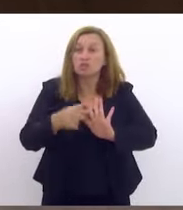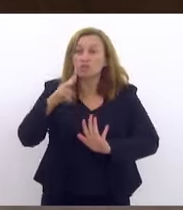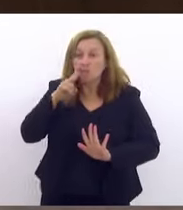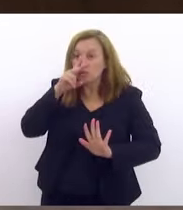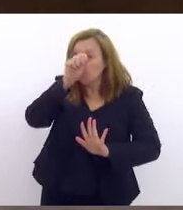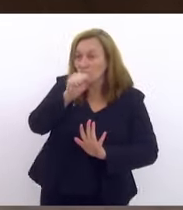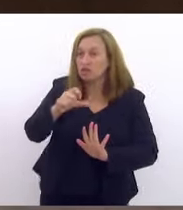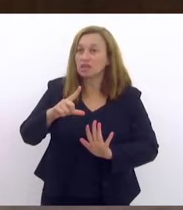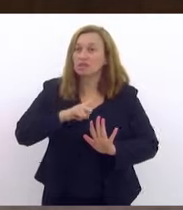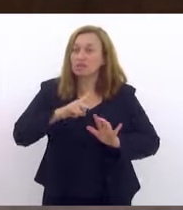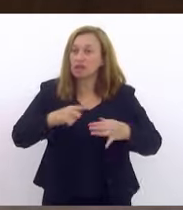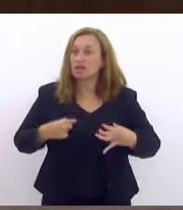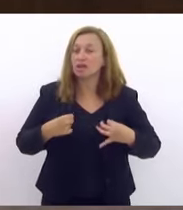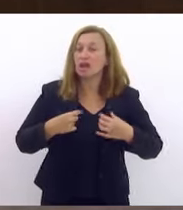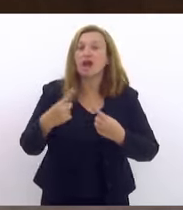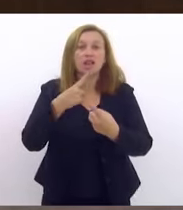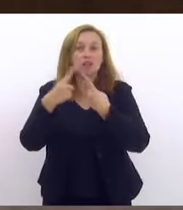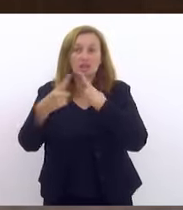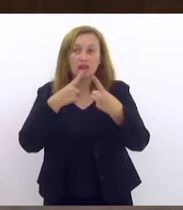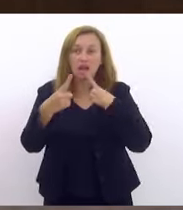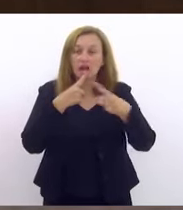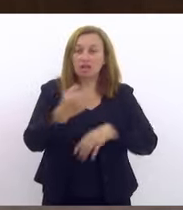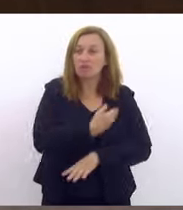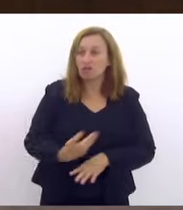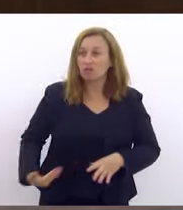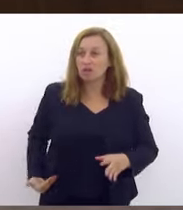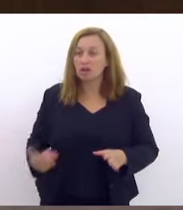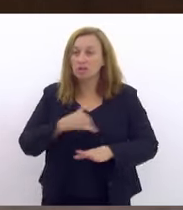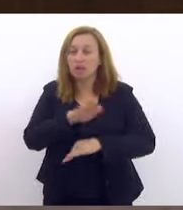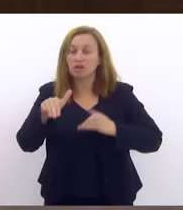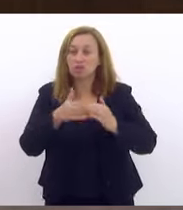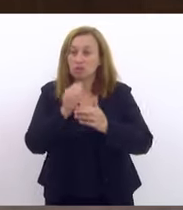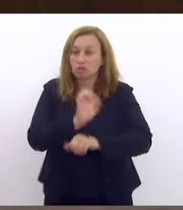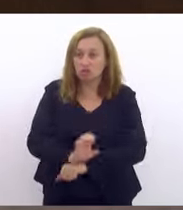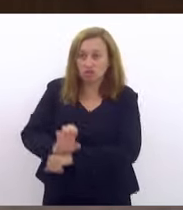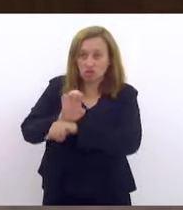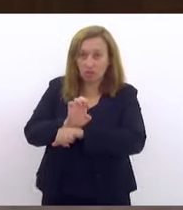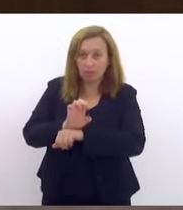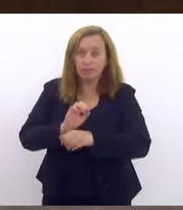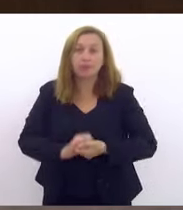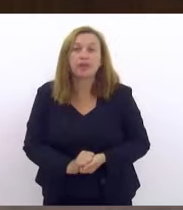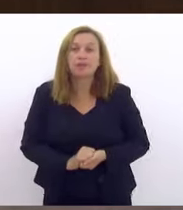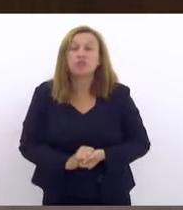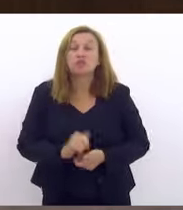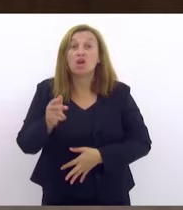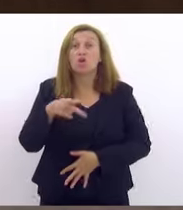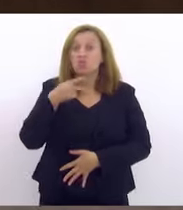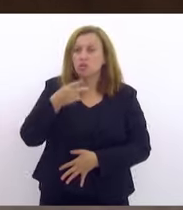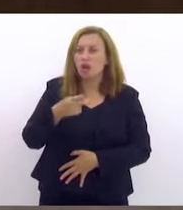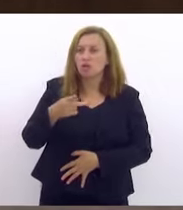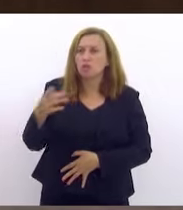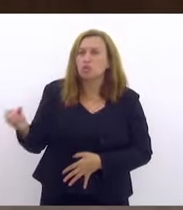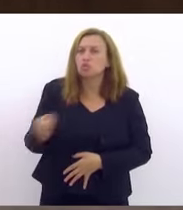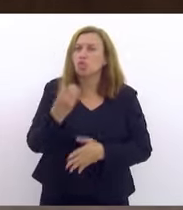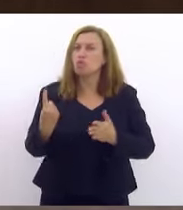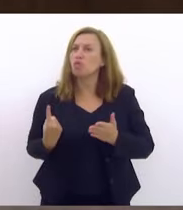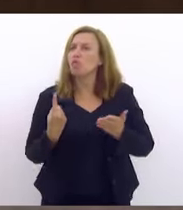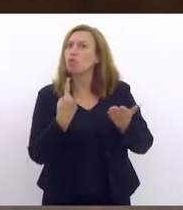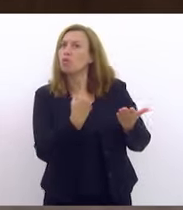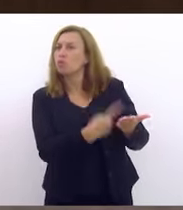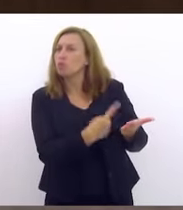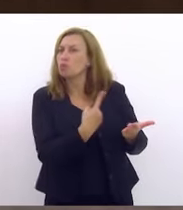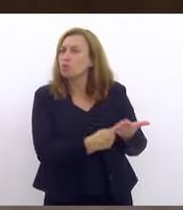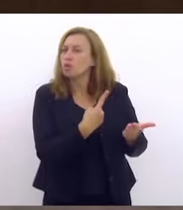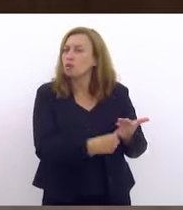tem disposição de diálogo e vai governar para todos os estados. Eu ressalto que no novo PAC, o novo